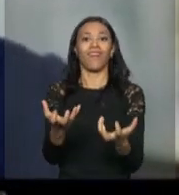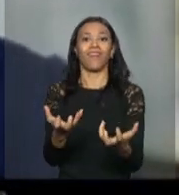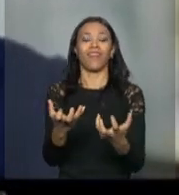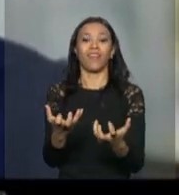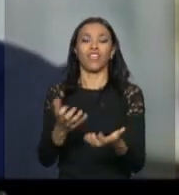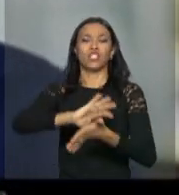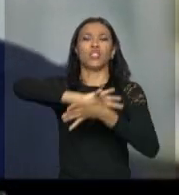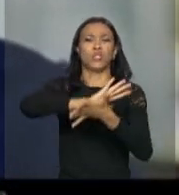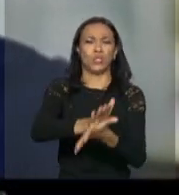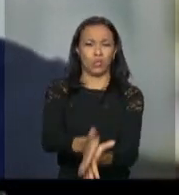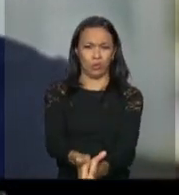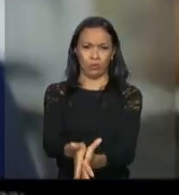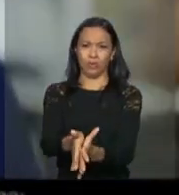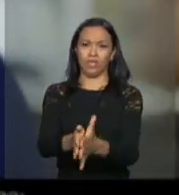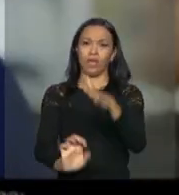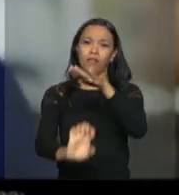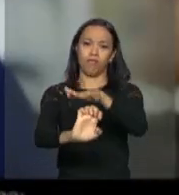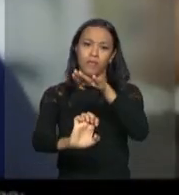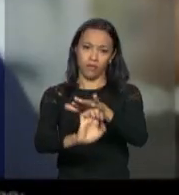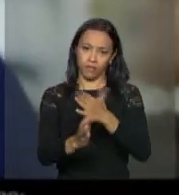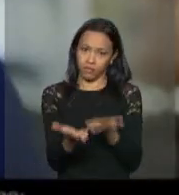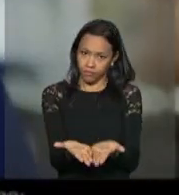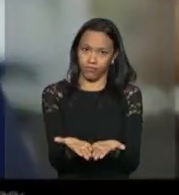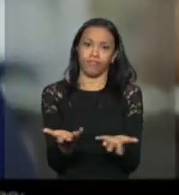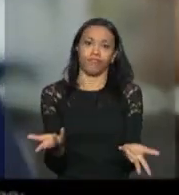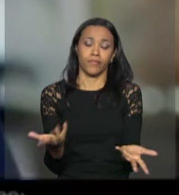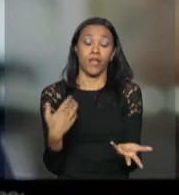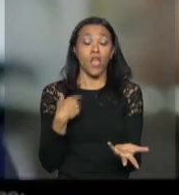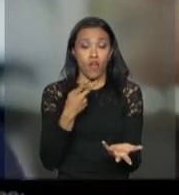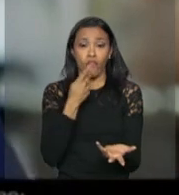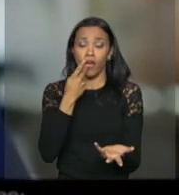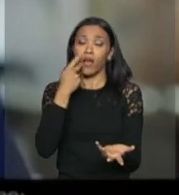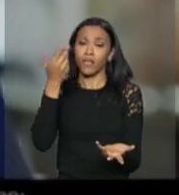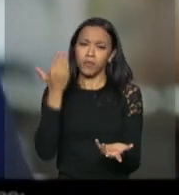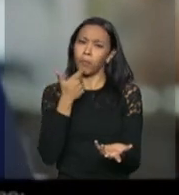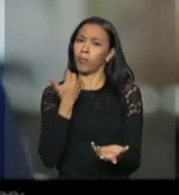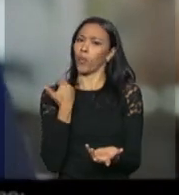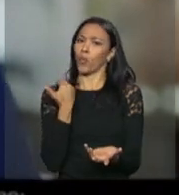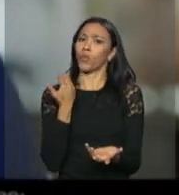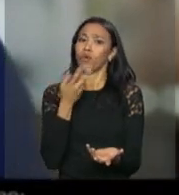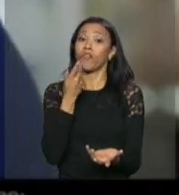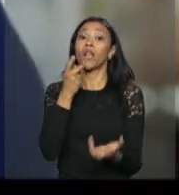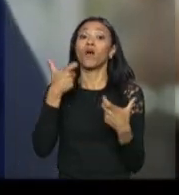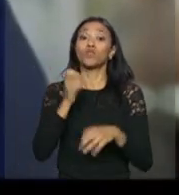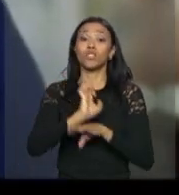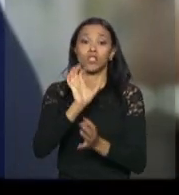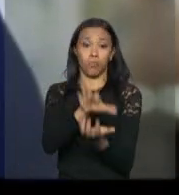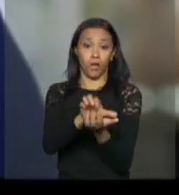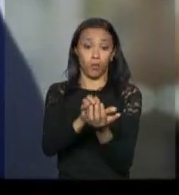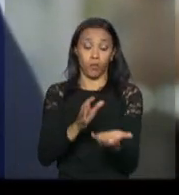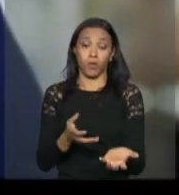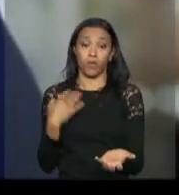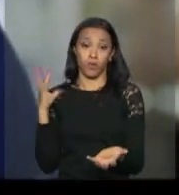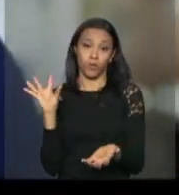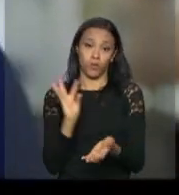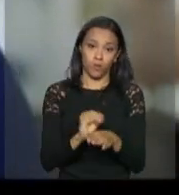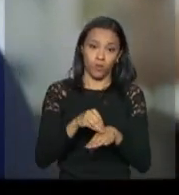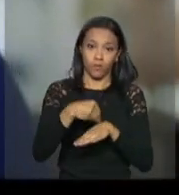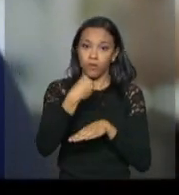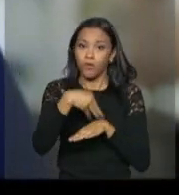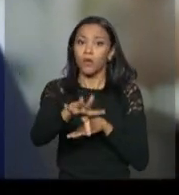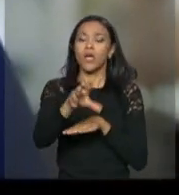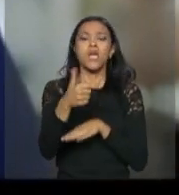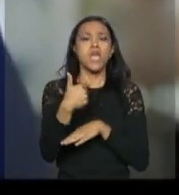da nossa maior empresa. Repito aqui o que disse há poucos dias em Pernambuco. Não transigirei de